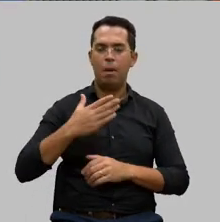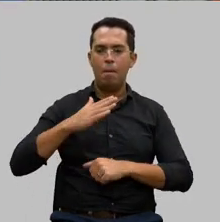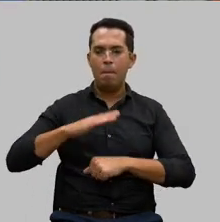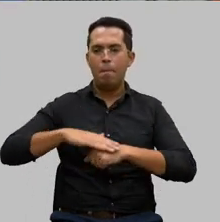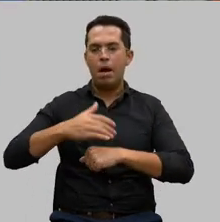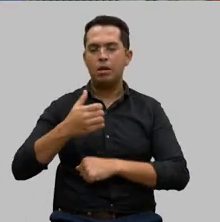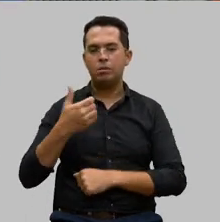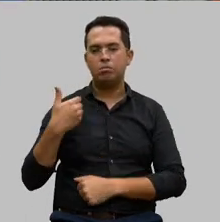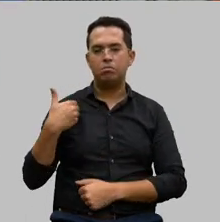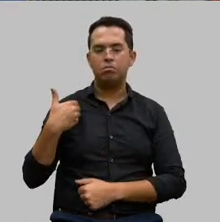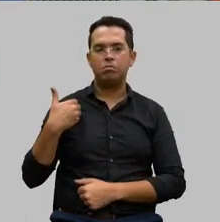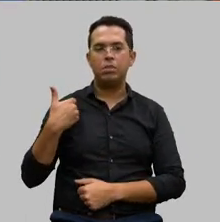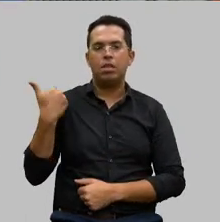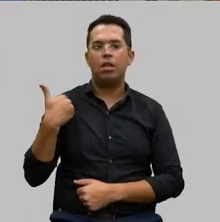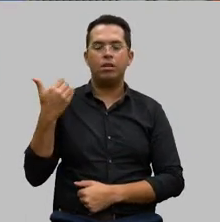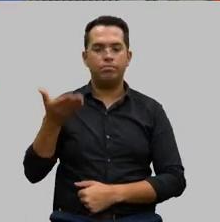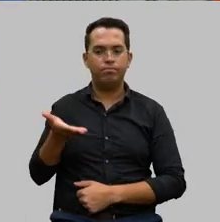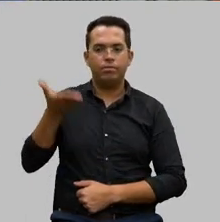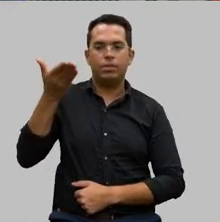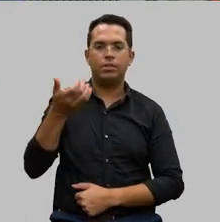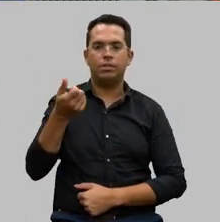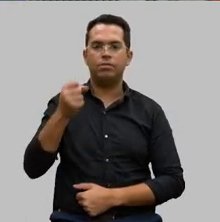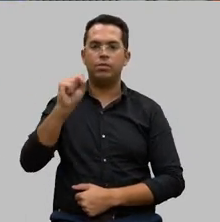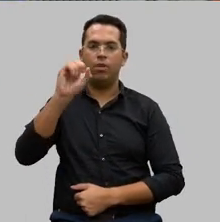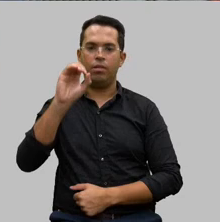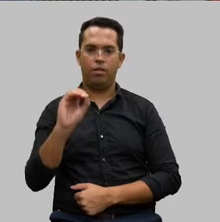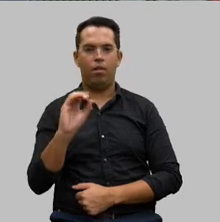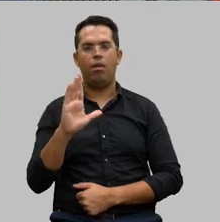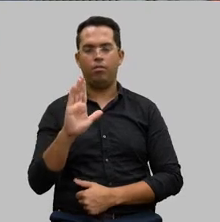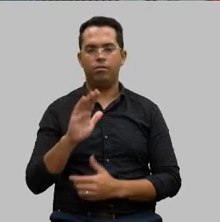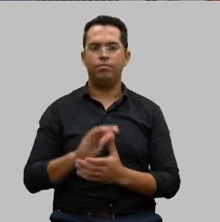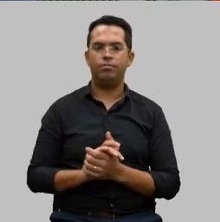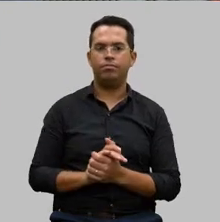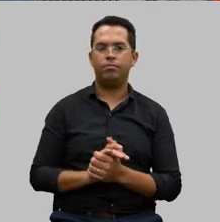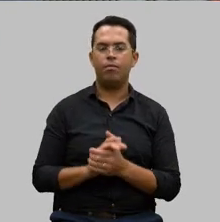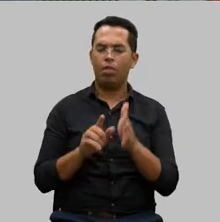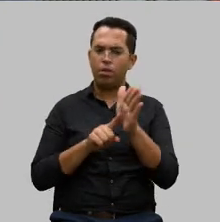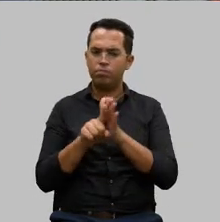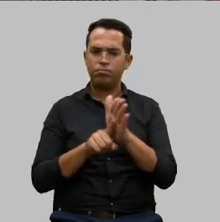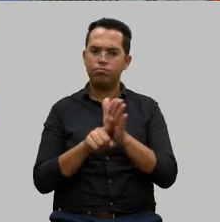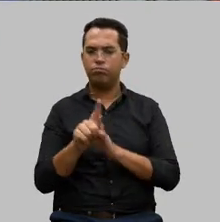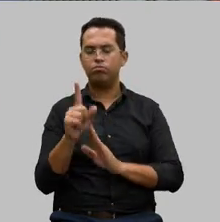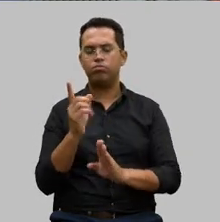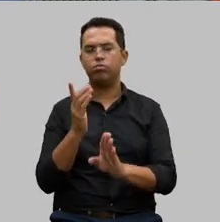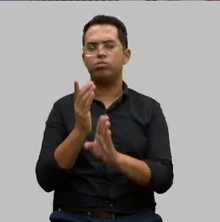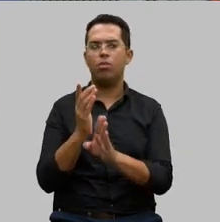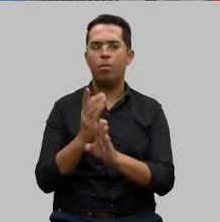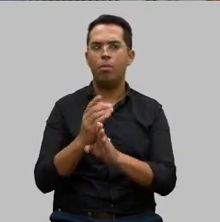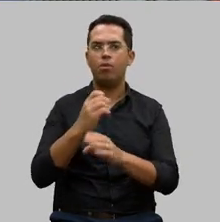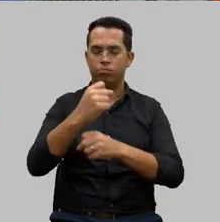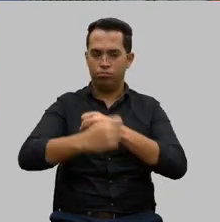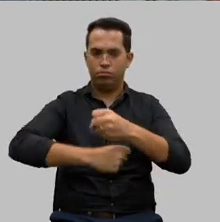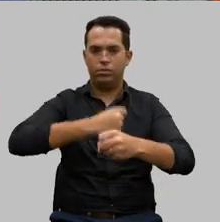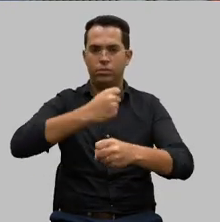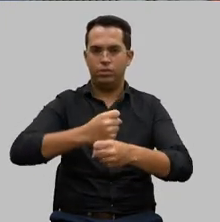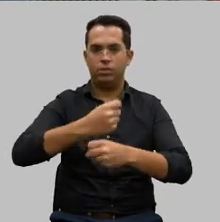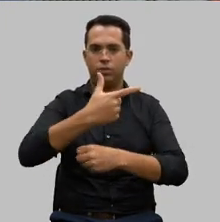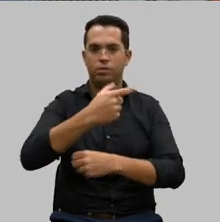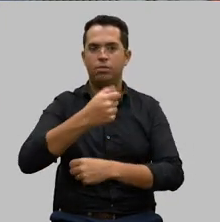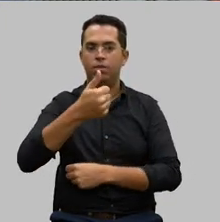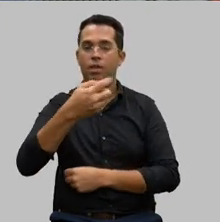e estima-se que em 2030 que não tá tão longe a expectativa de vida no